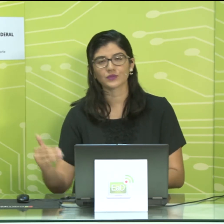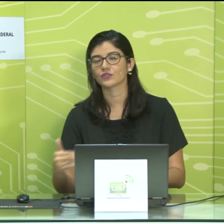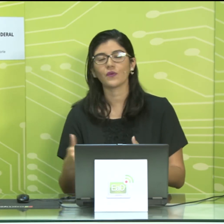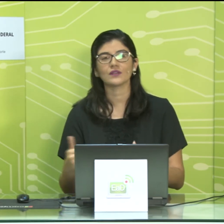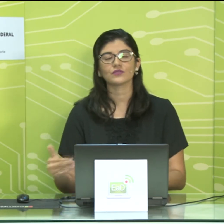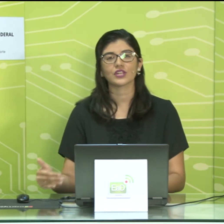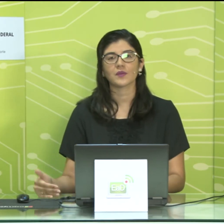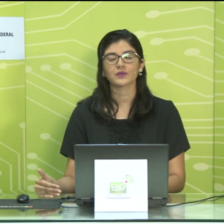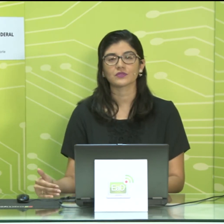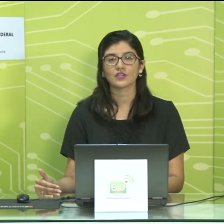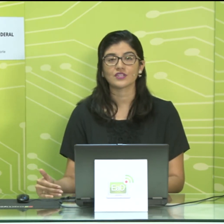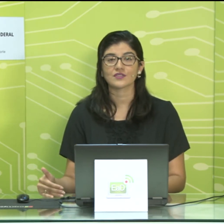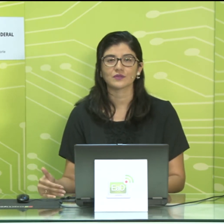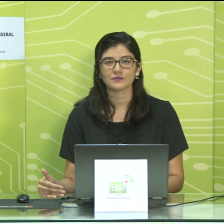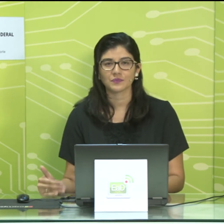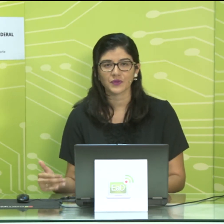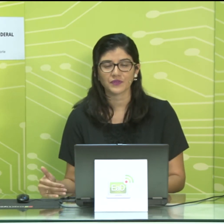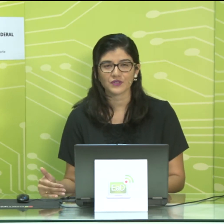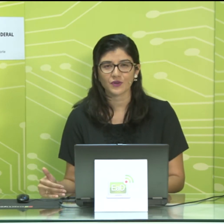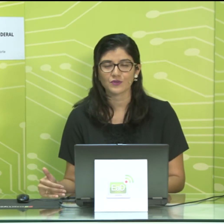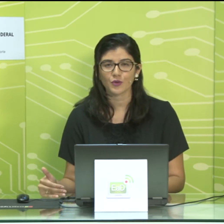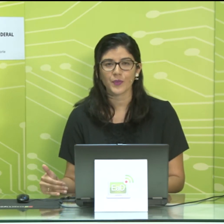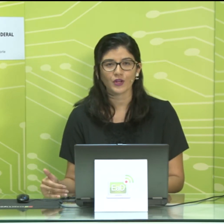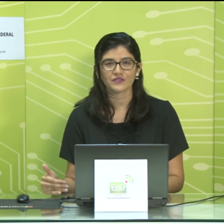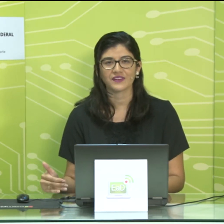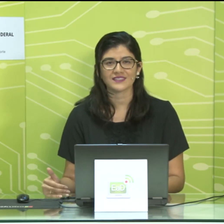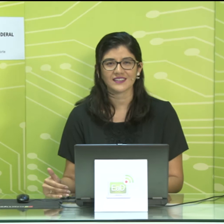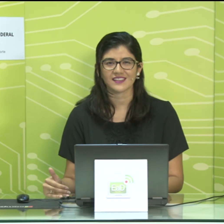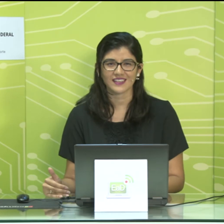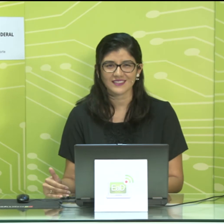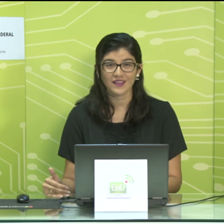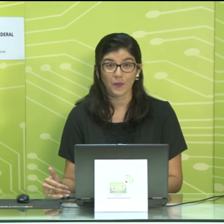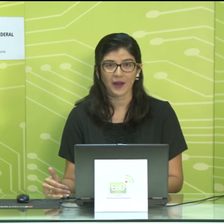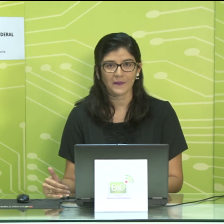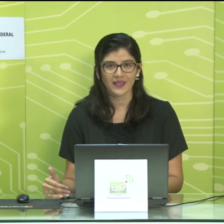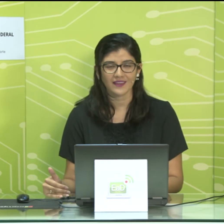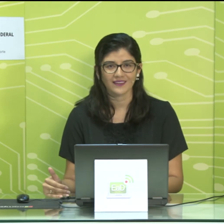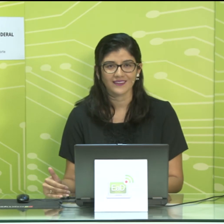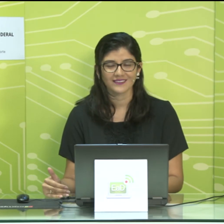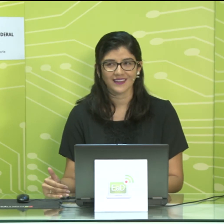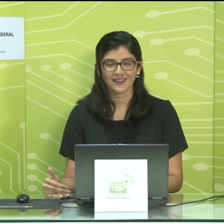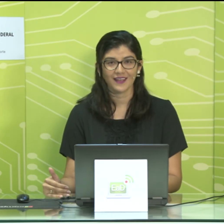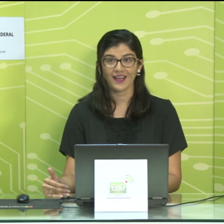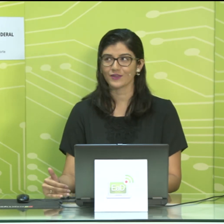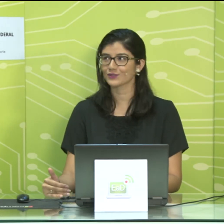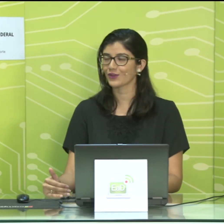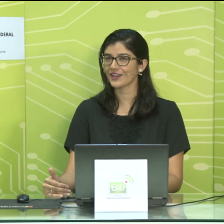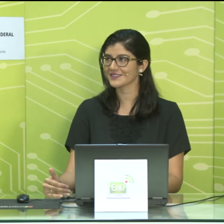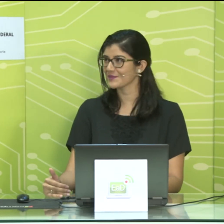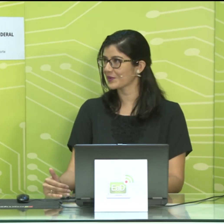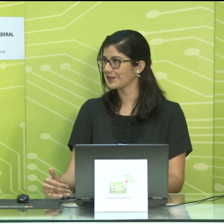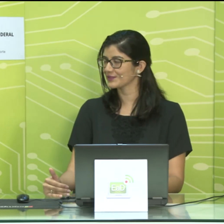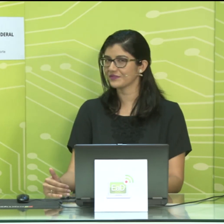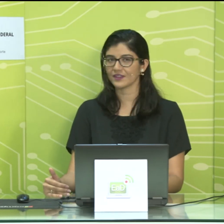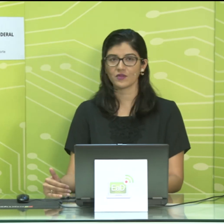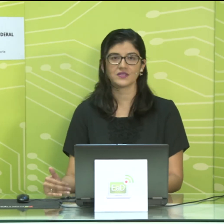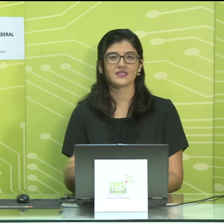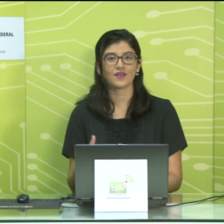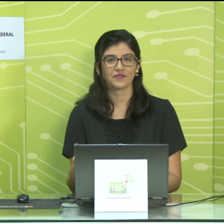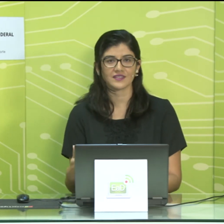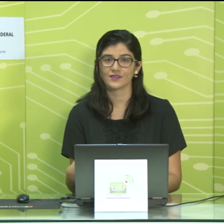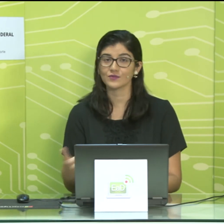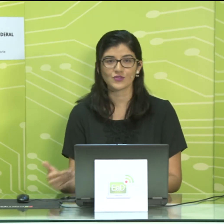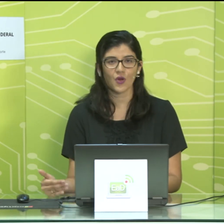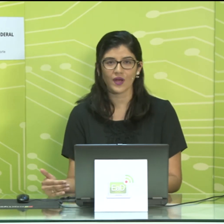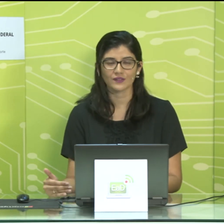chega para o tutor, o aluno chega para o tutor e diz, professor, o senhor pode fazer essa questão para mim? Né? Aí o tutor olha assim para o aluno e fala, como assim